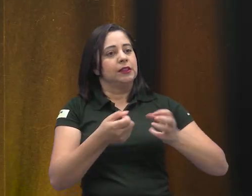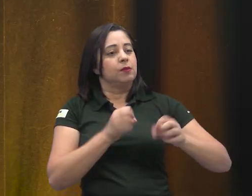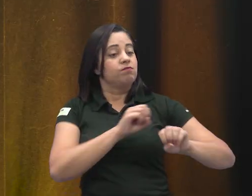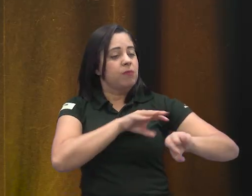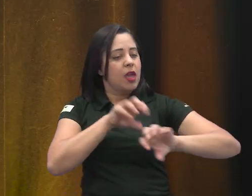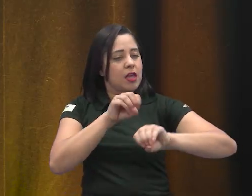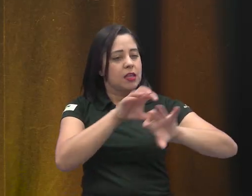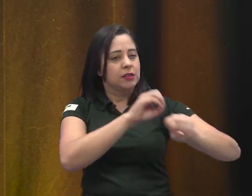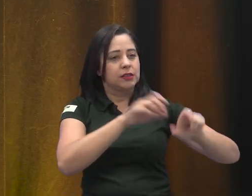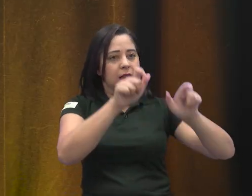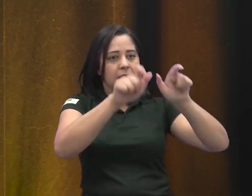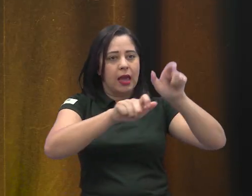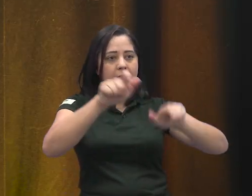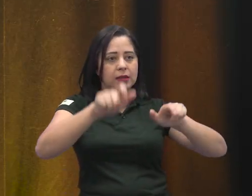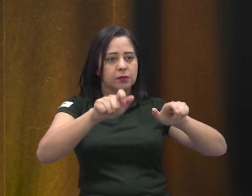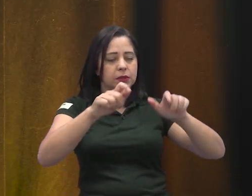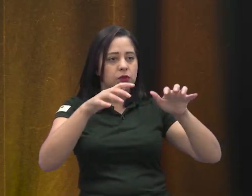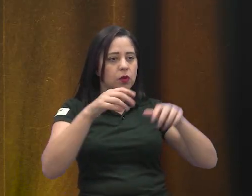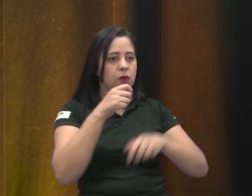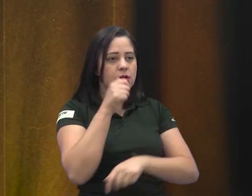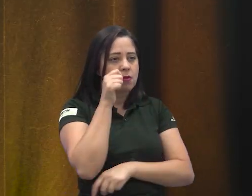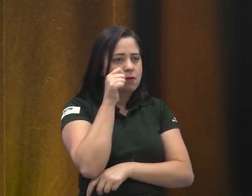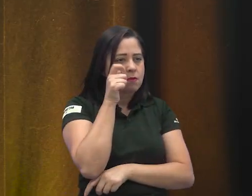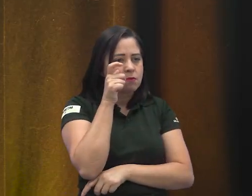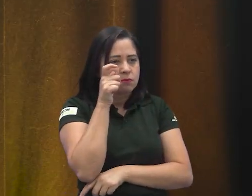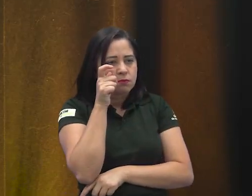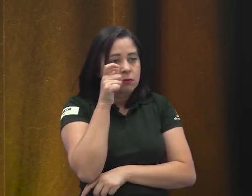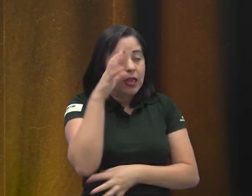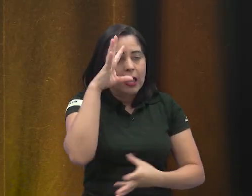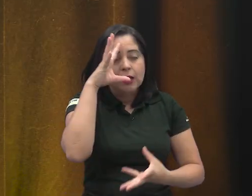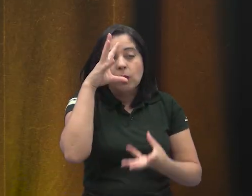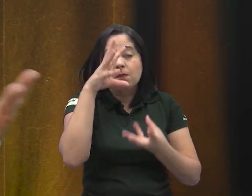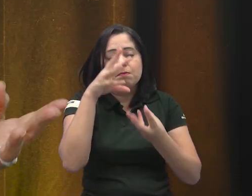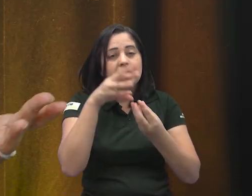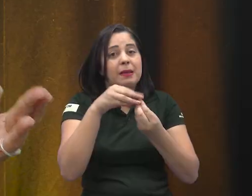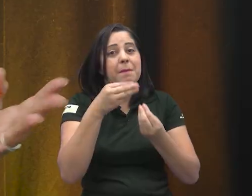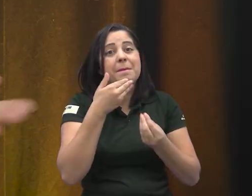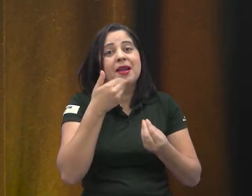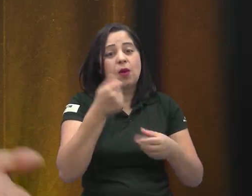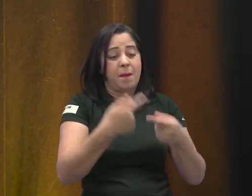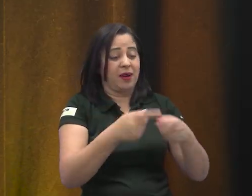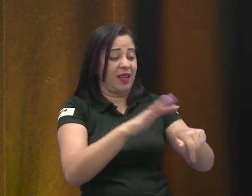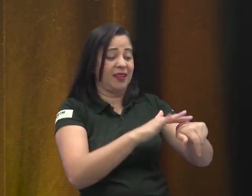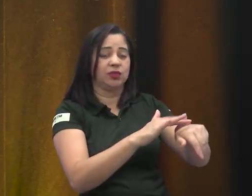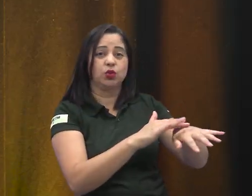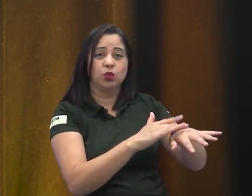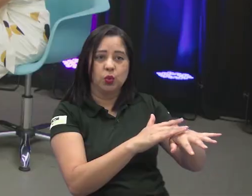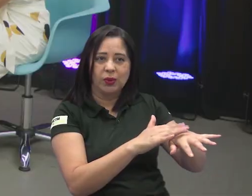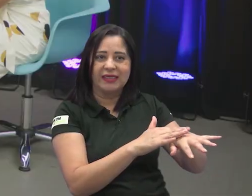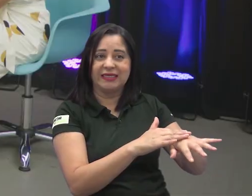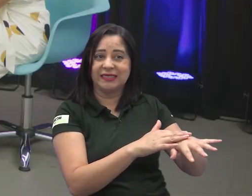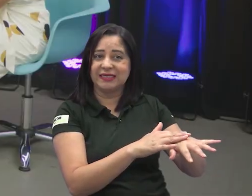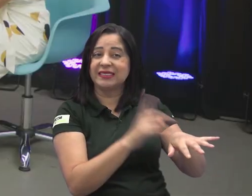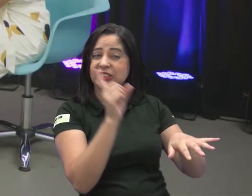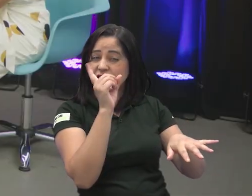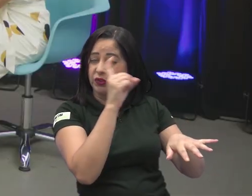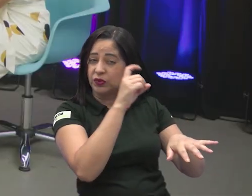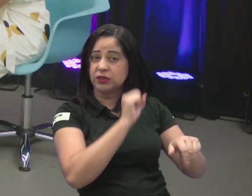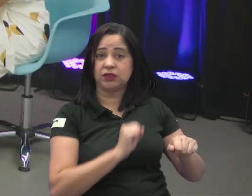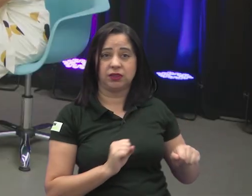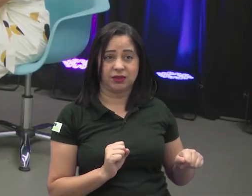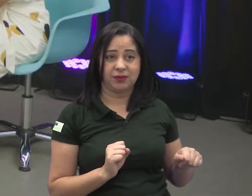sobre esse problema, né? Esse problema, entre aspas, né? Essa doença mesmo, essa situação, essa né?